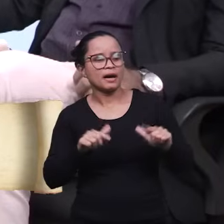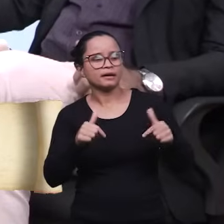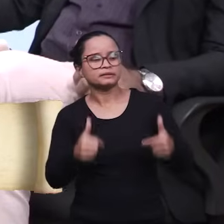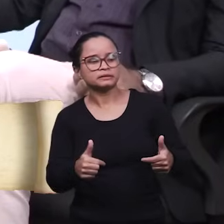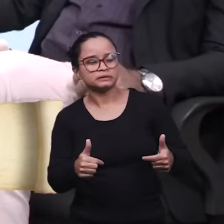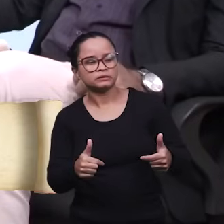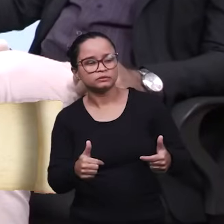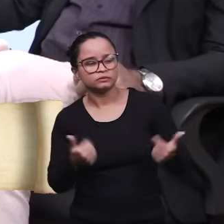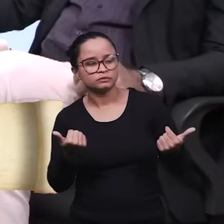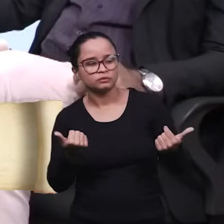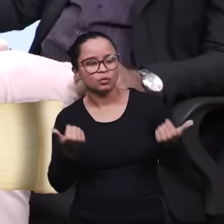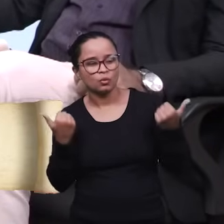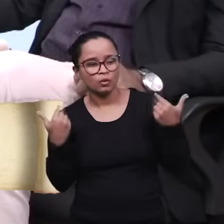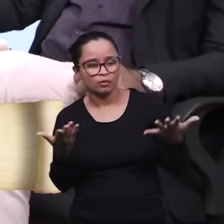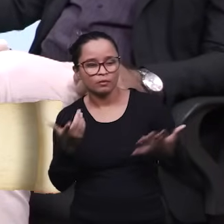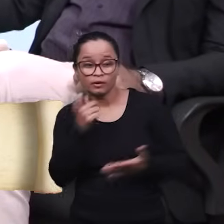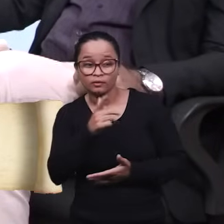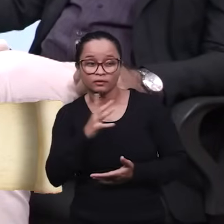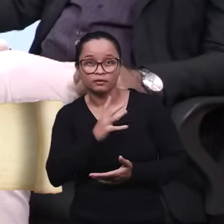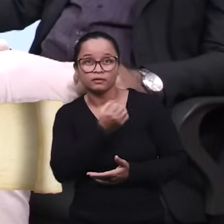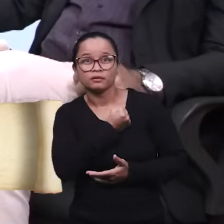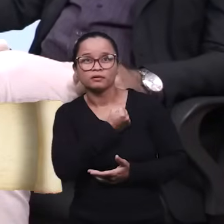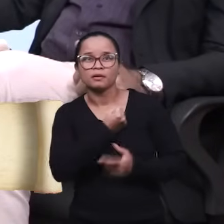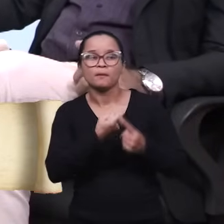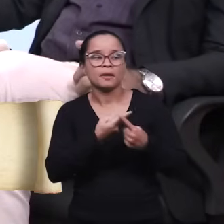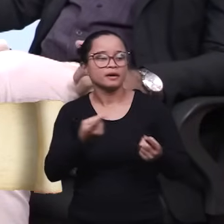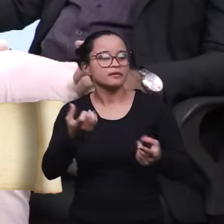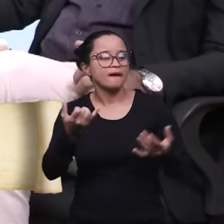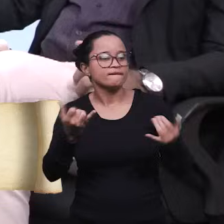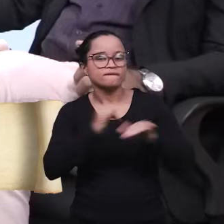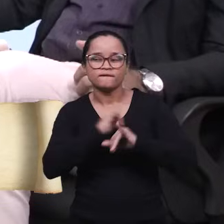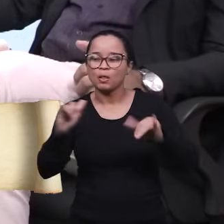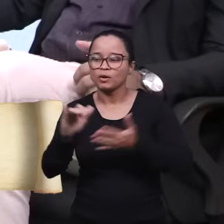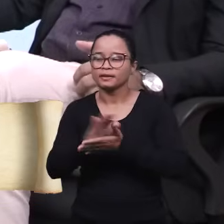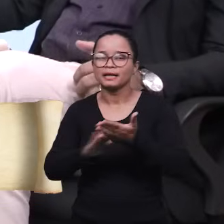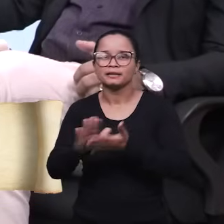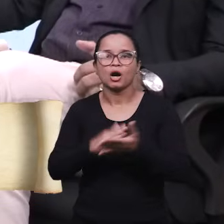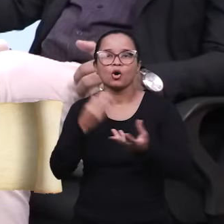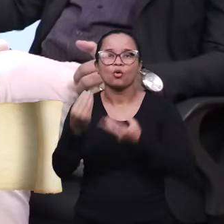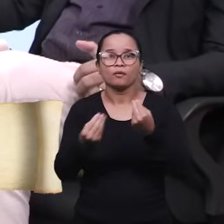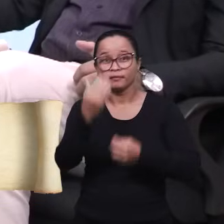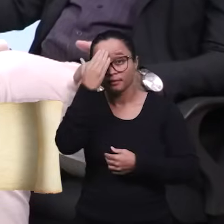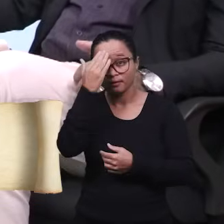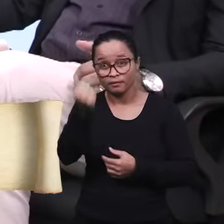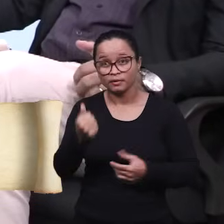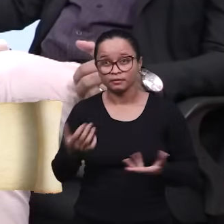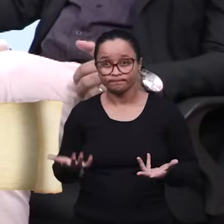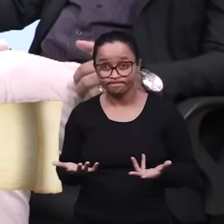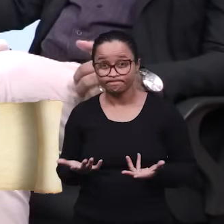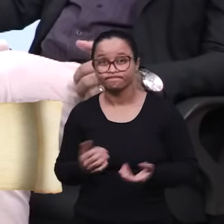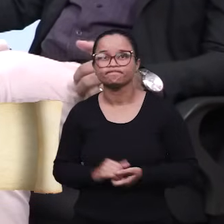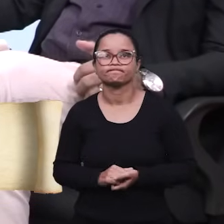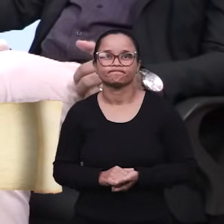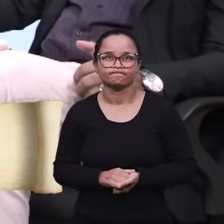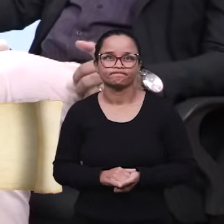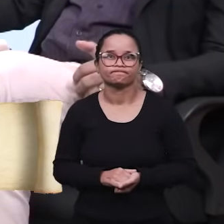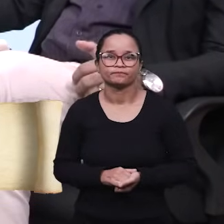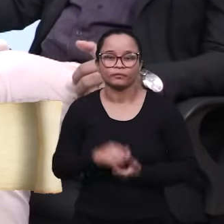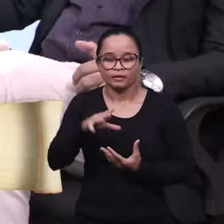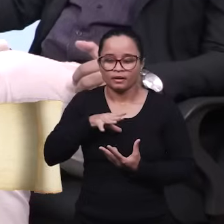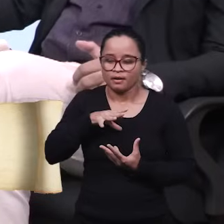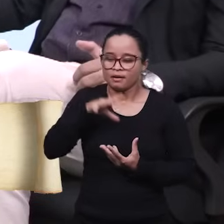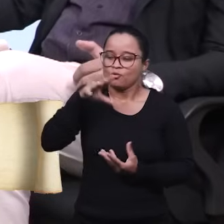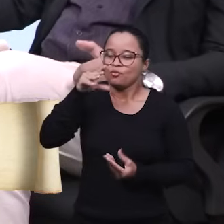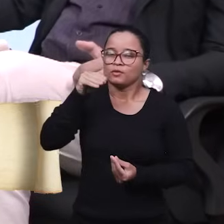para alcançar a salvação? Mas ninguém falou nada. Como que ele foi saber? Então, a alma